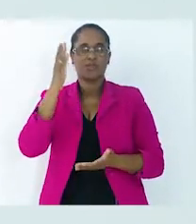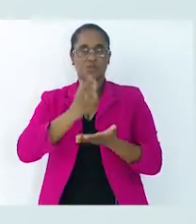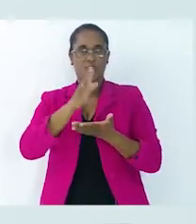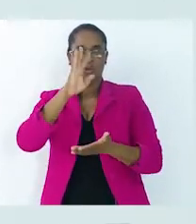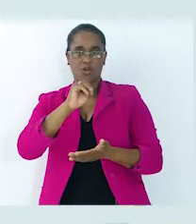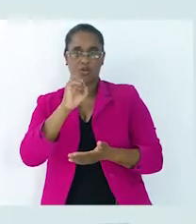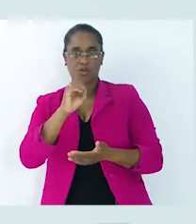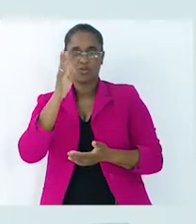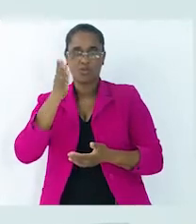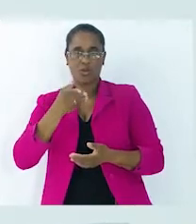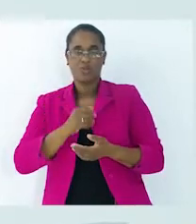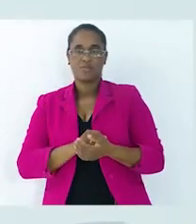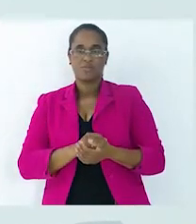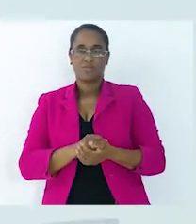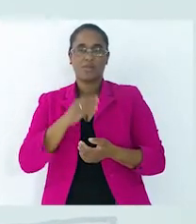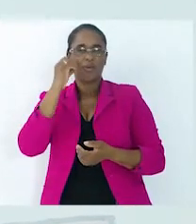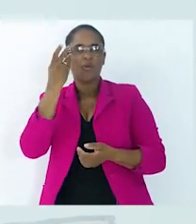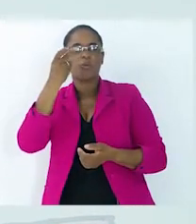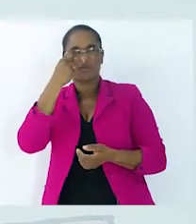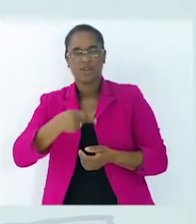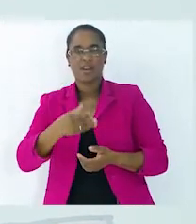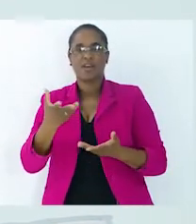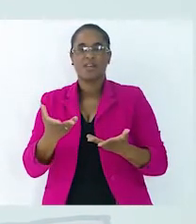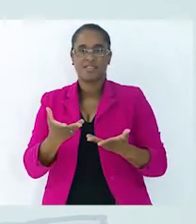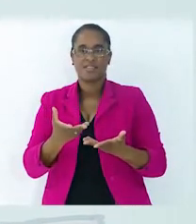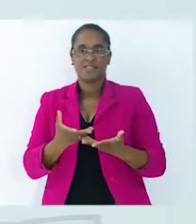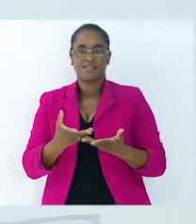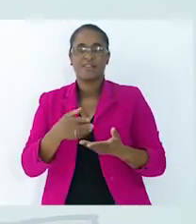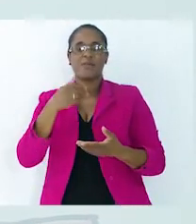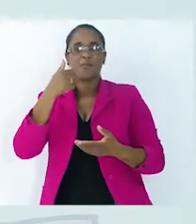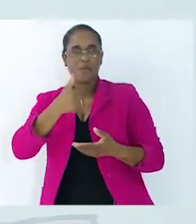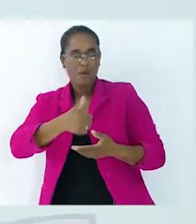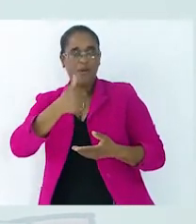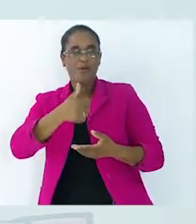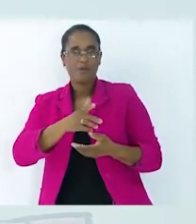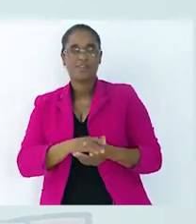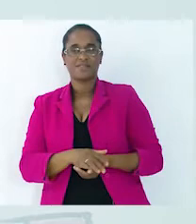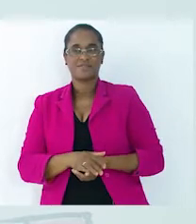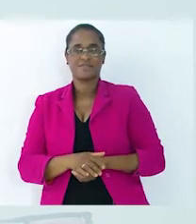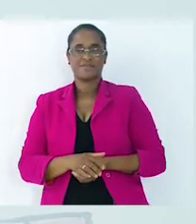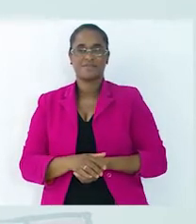só... Como é que fica? Oh, yes. Boa.